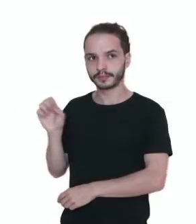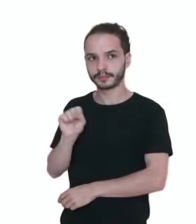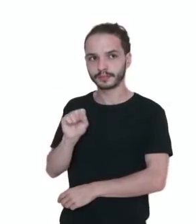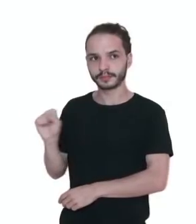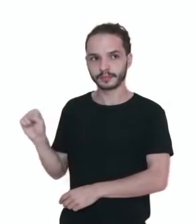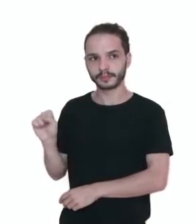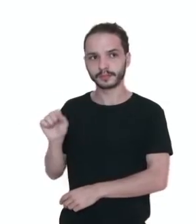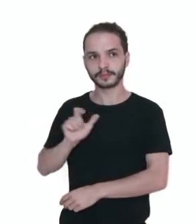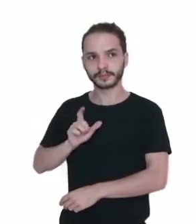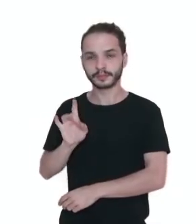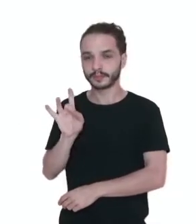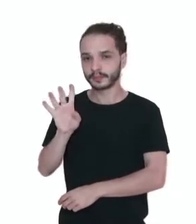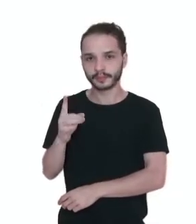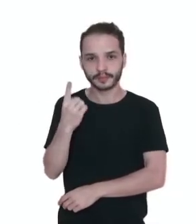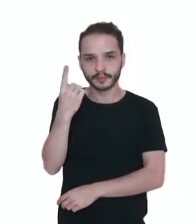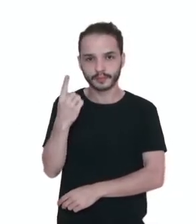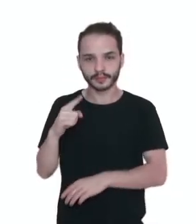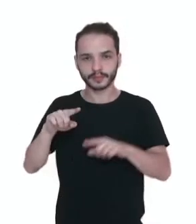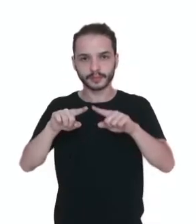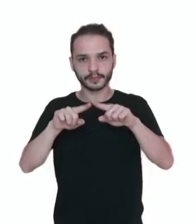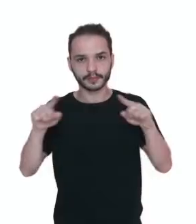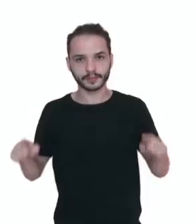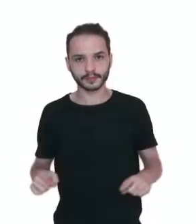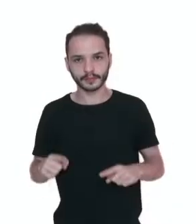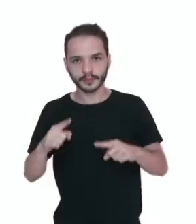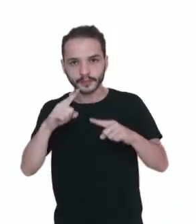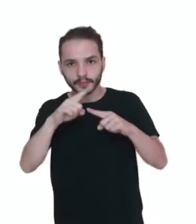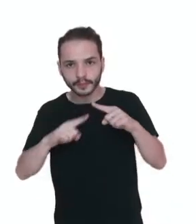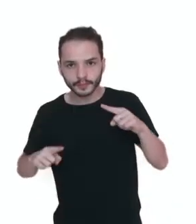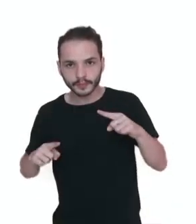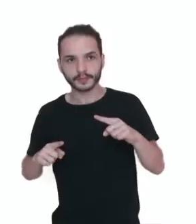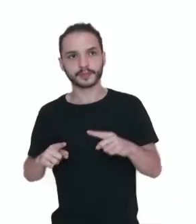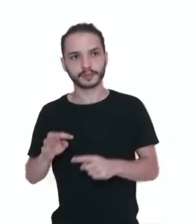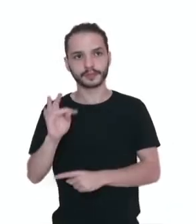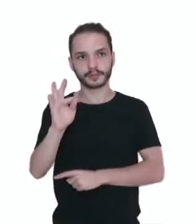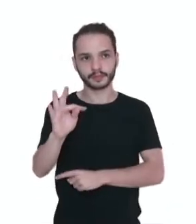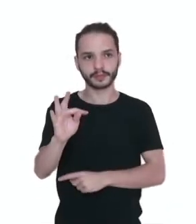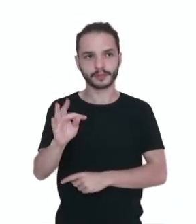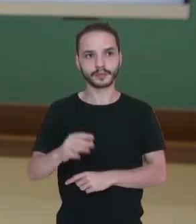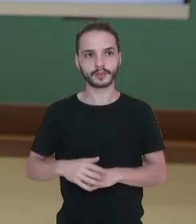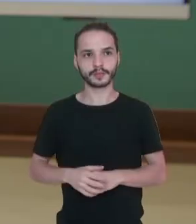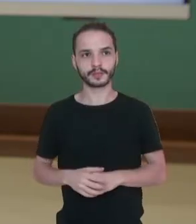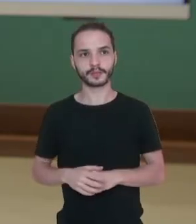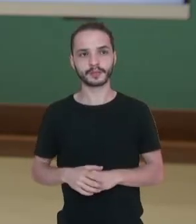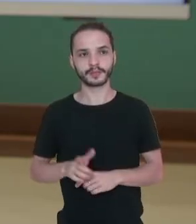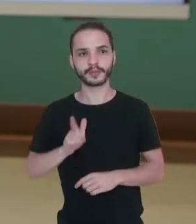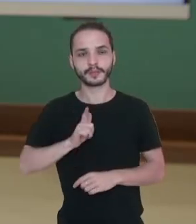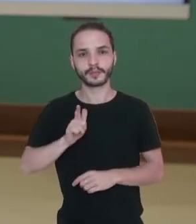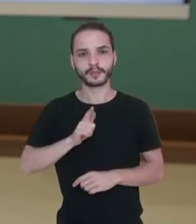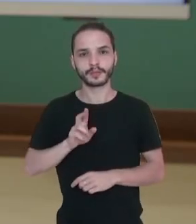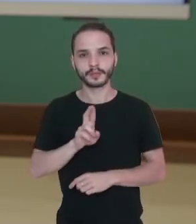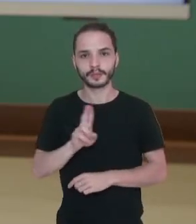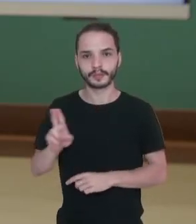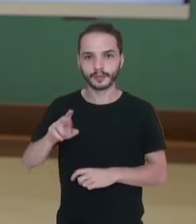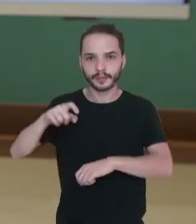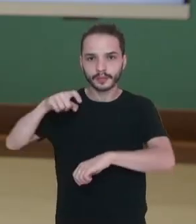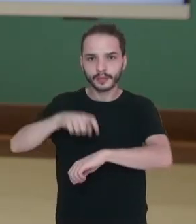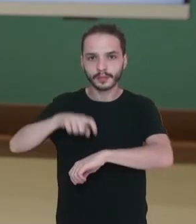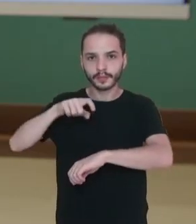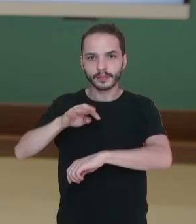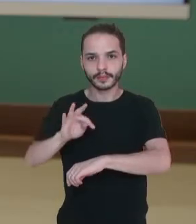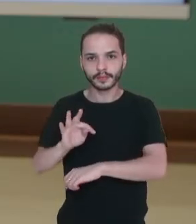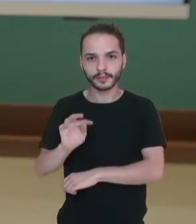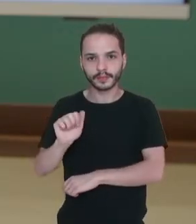na circunferência, que a gente chamou de T. Então, este ponto, ele é chamado de ponto de tangência, ou ponto